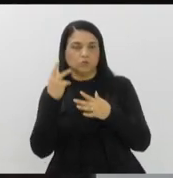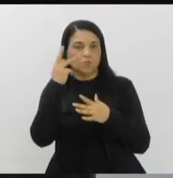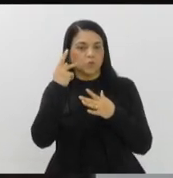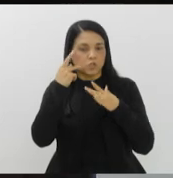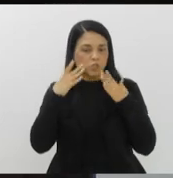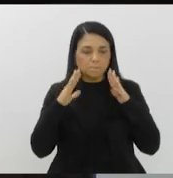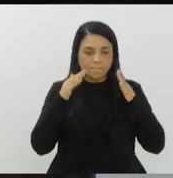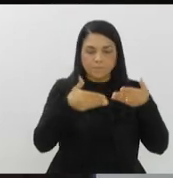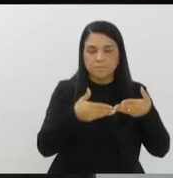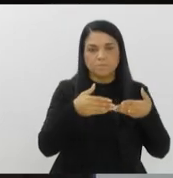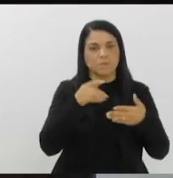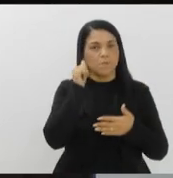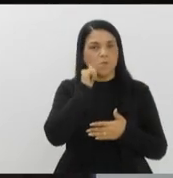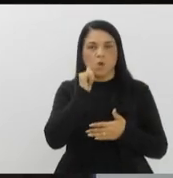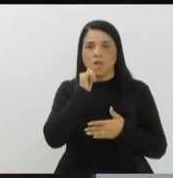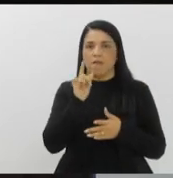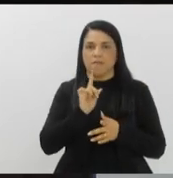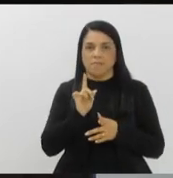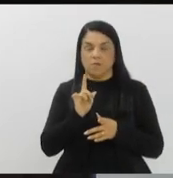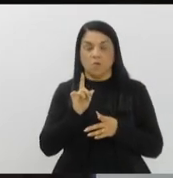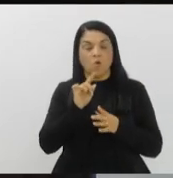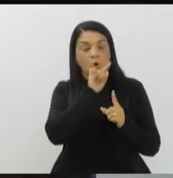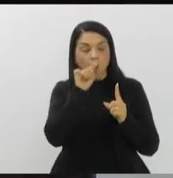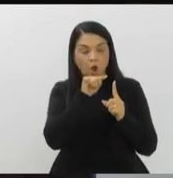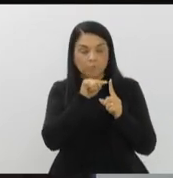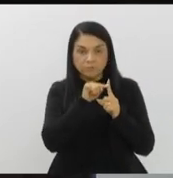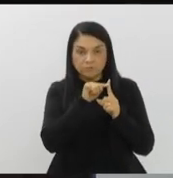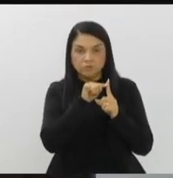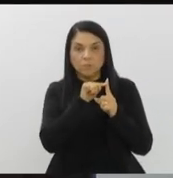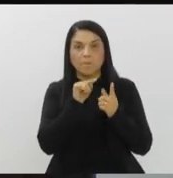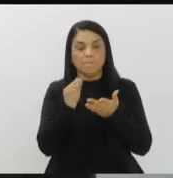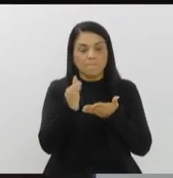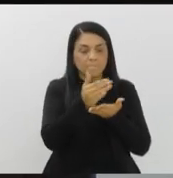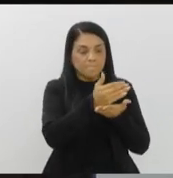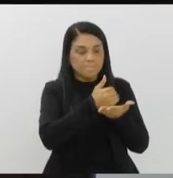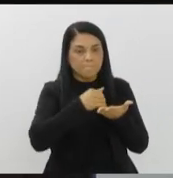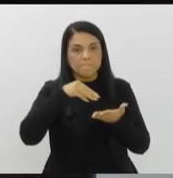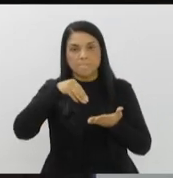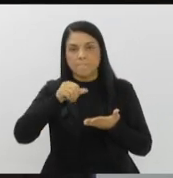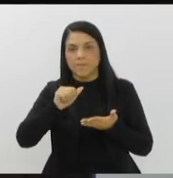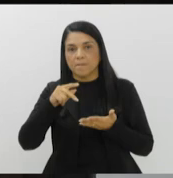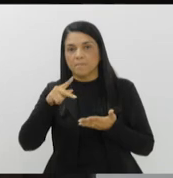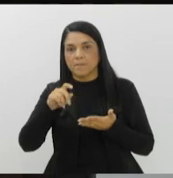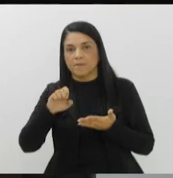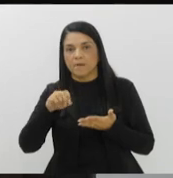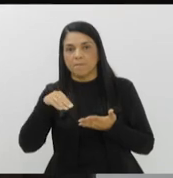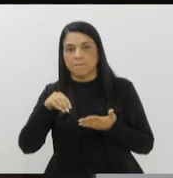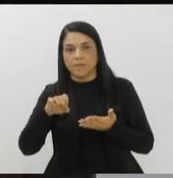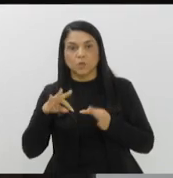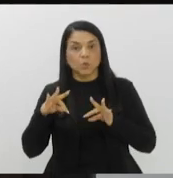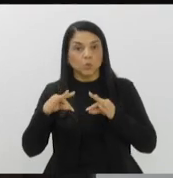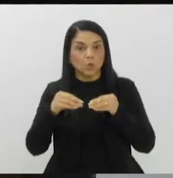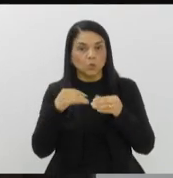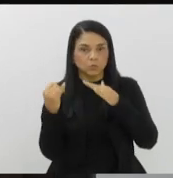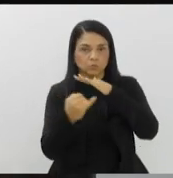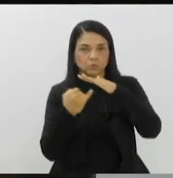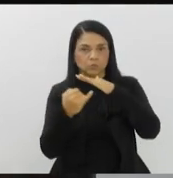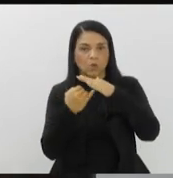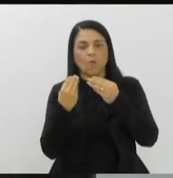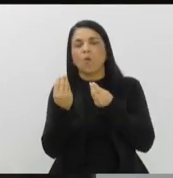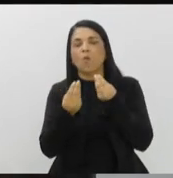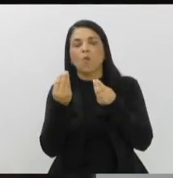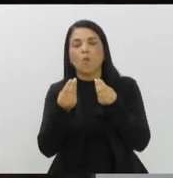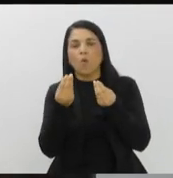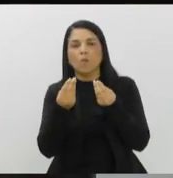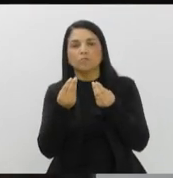para as mulheres. Nosso objetivo é fazer um mapeamento com todos os órgãos para ver como eles tratam essa